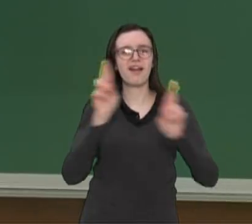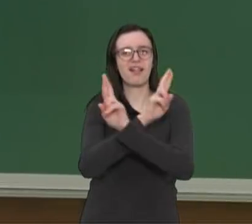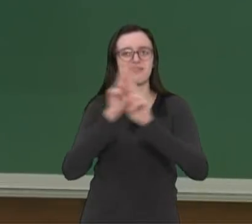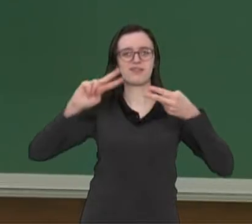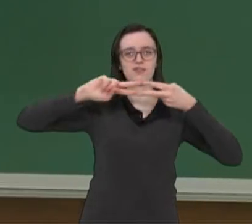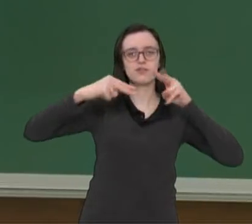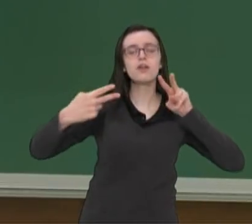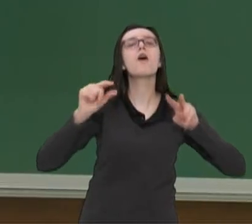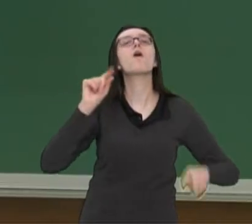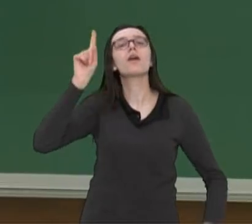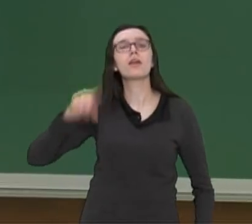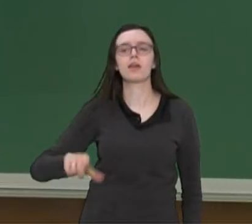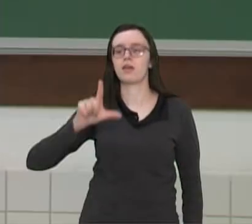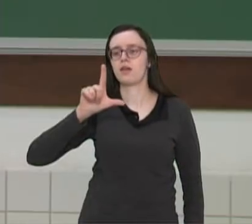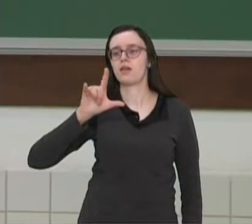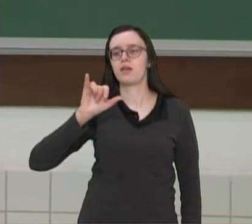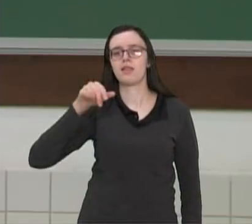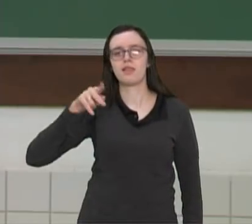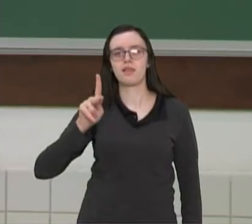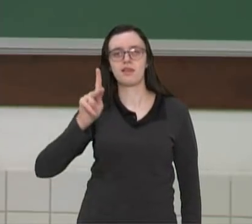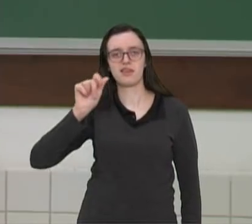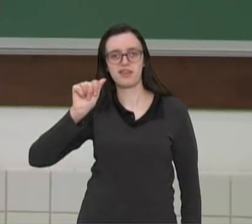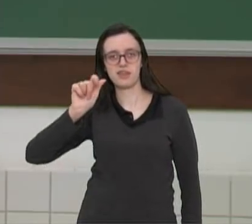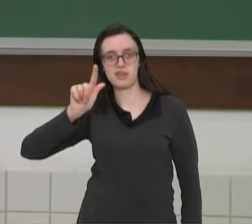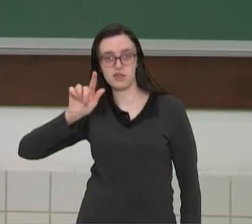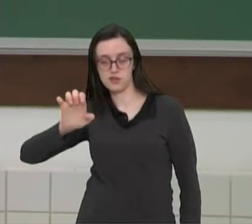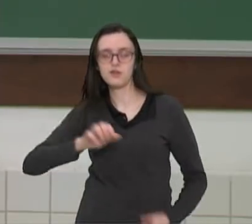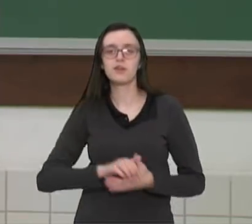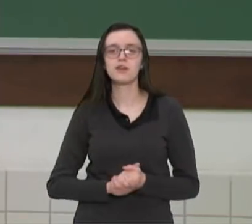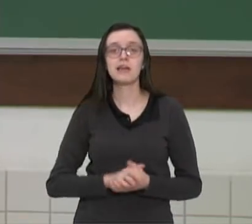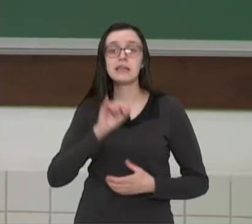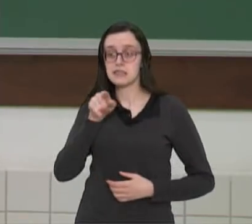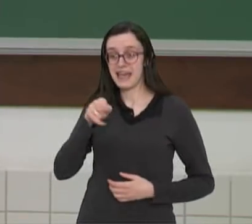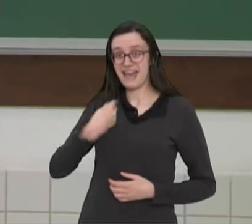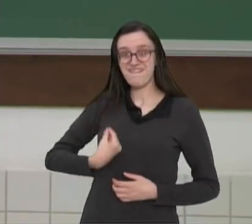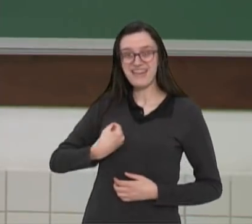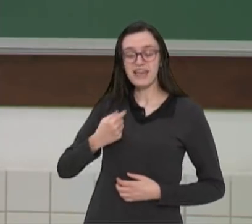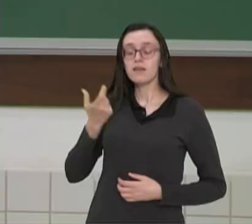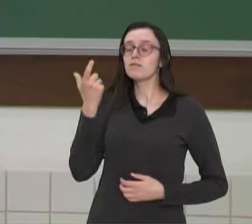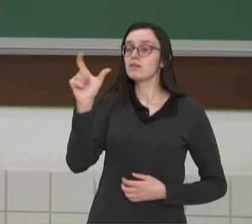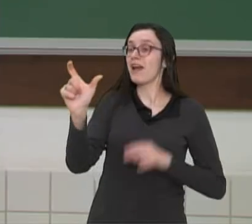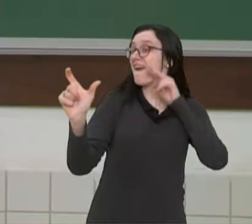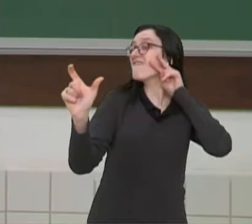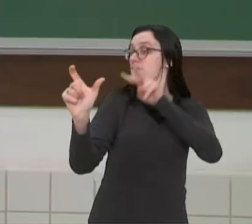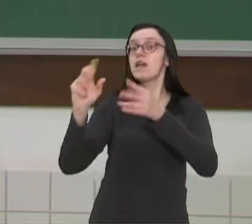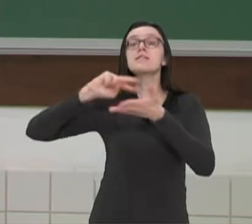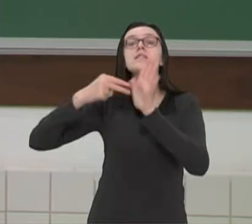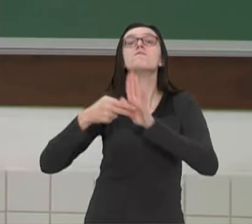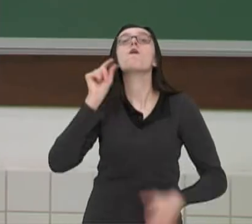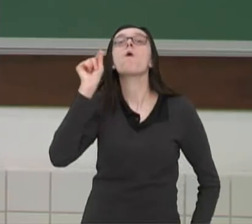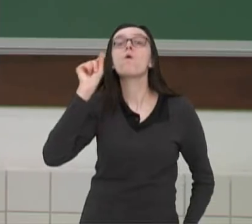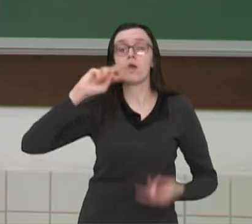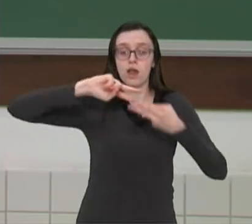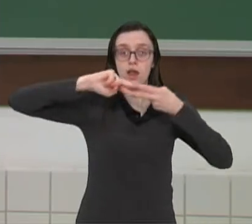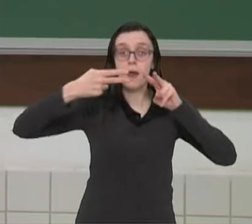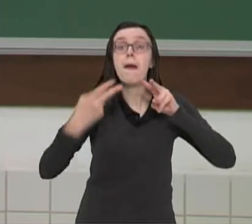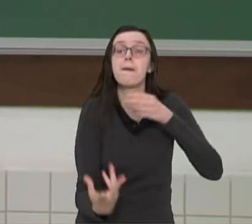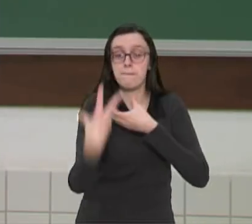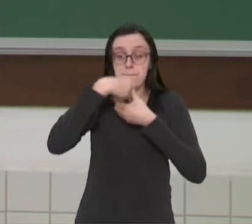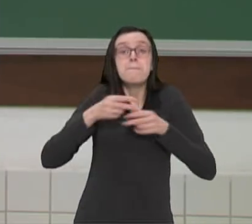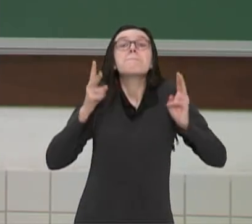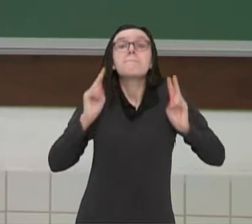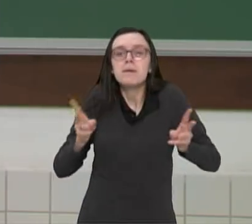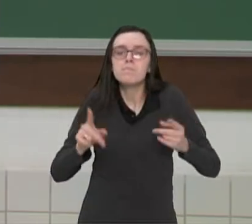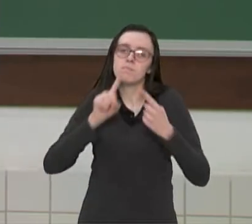de linkage, tá? Então, os genes, quando eles estão em linkage, eles estão no mesmo cromossomo. Eles estão em ligação